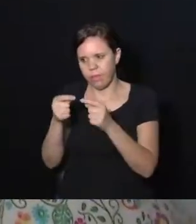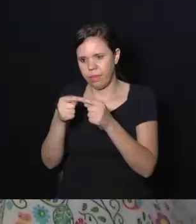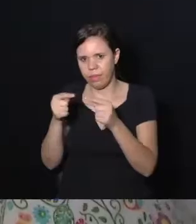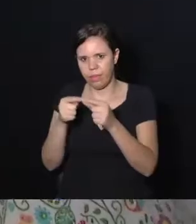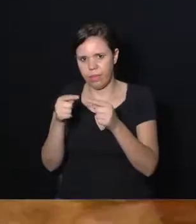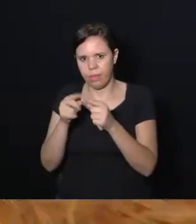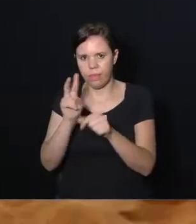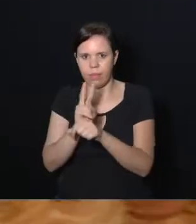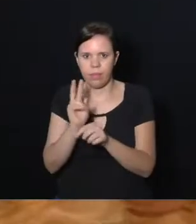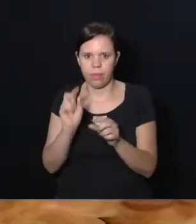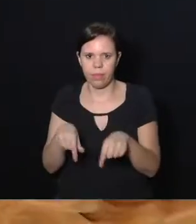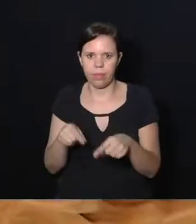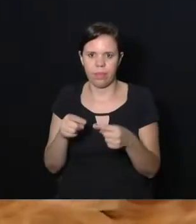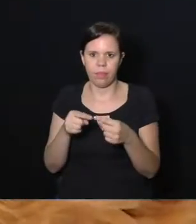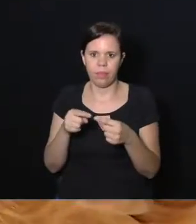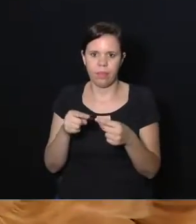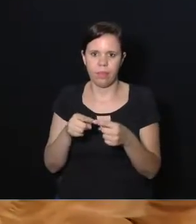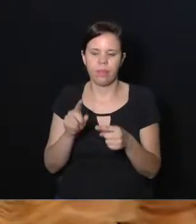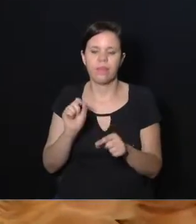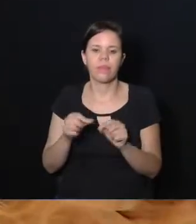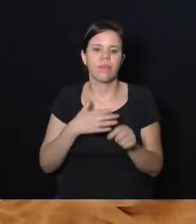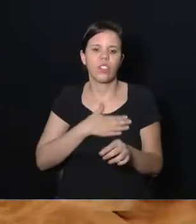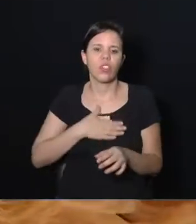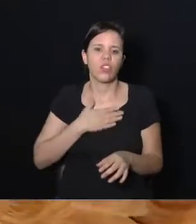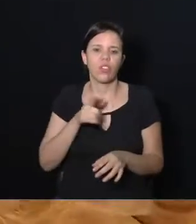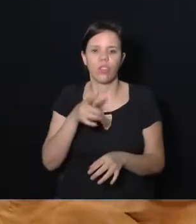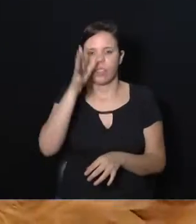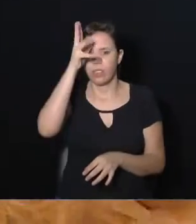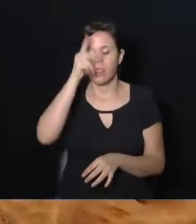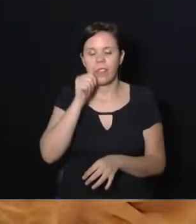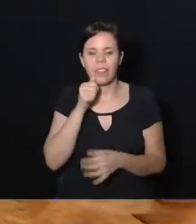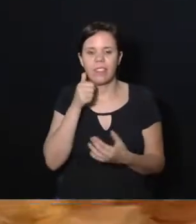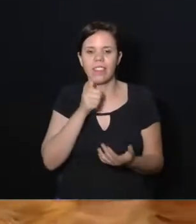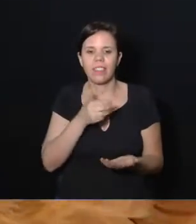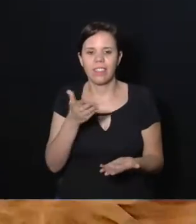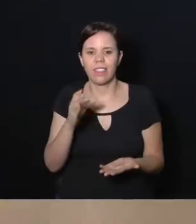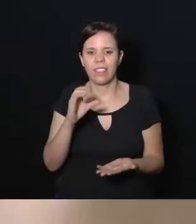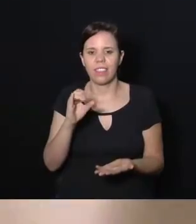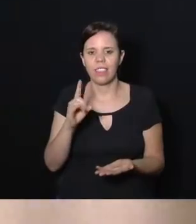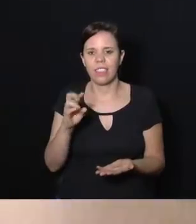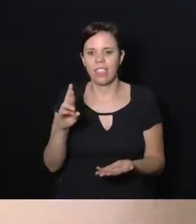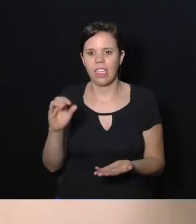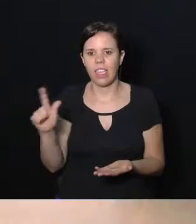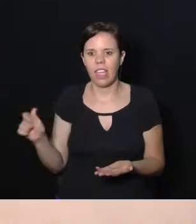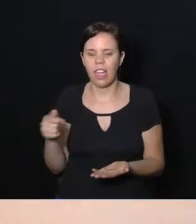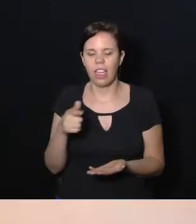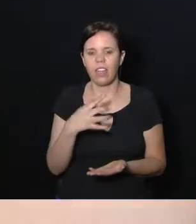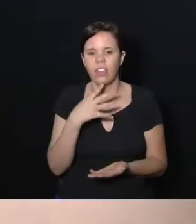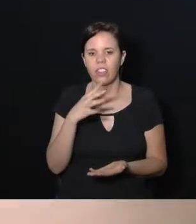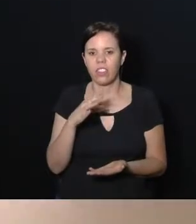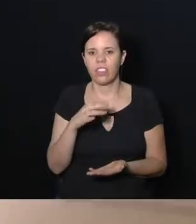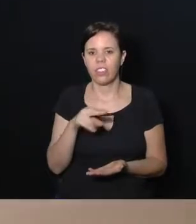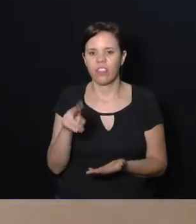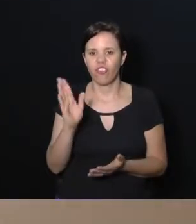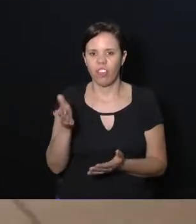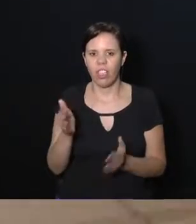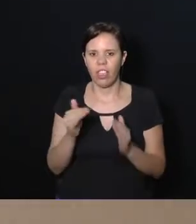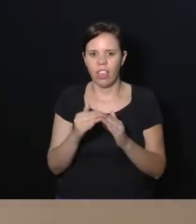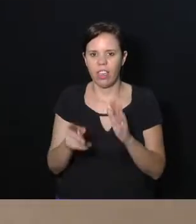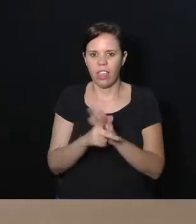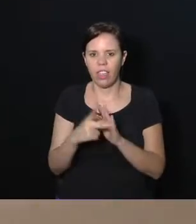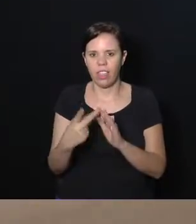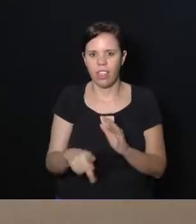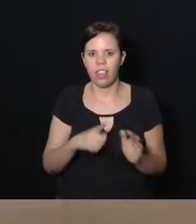nutrição adequada. E para quem gosta de aves, que tal uma galinha? A Cinderela, mais conhecida como Cindy, já é de casa. Ela